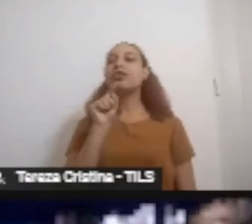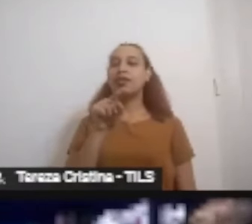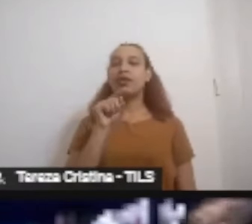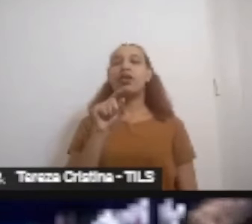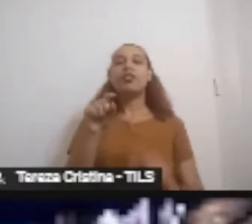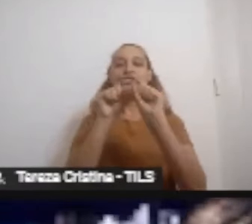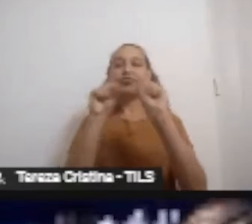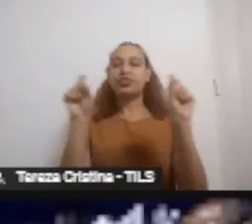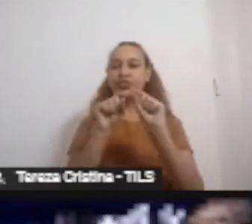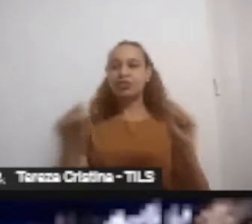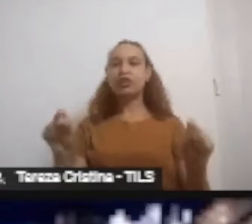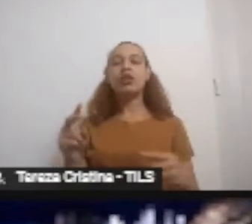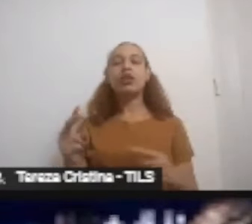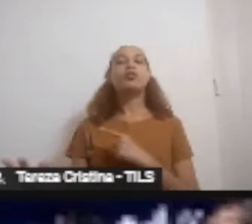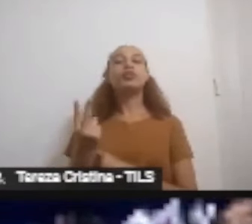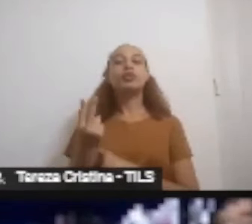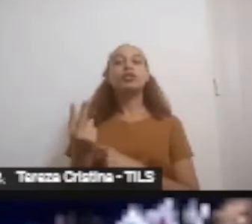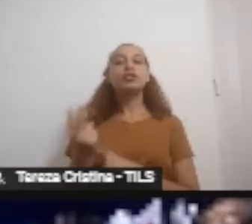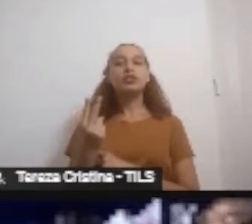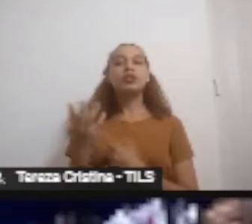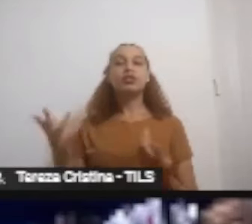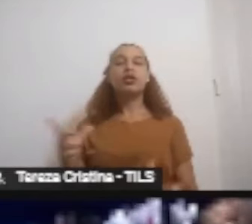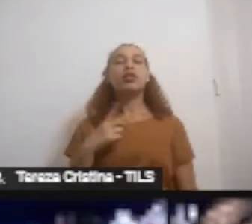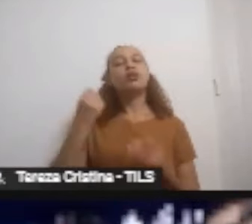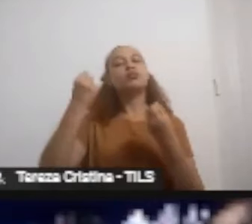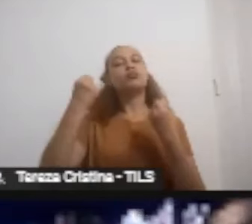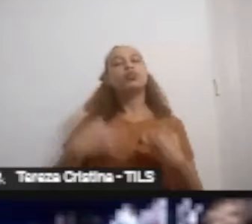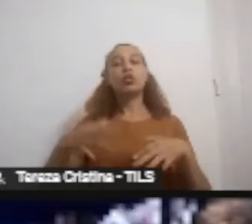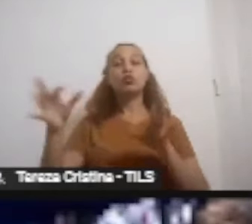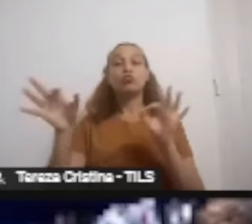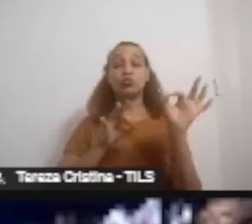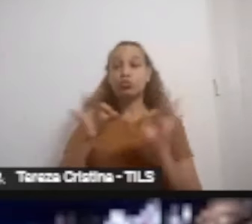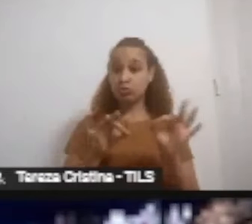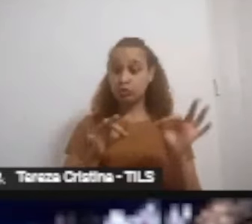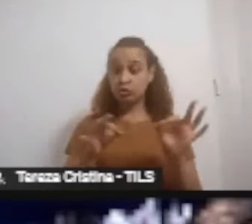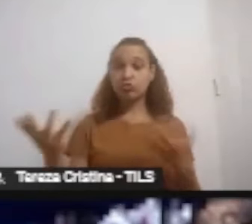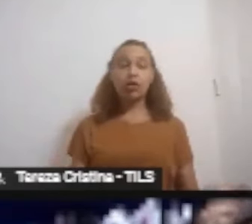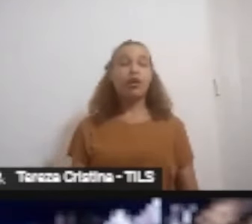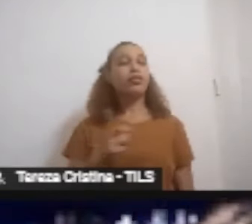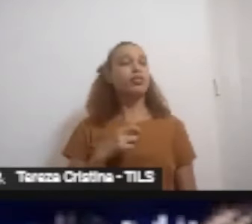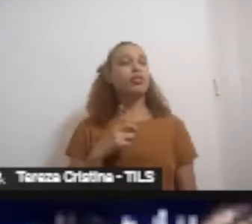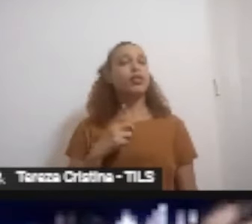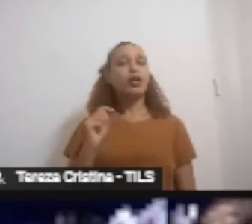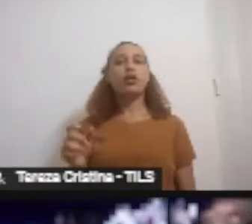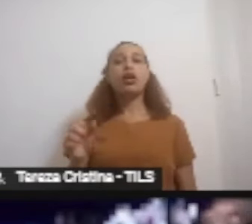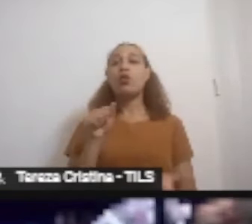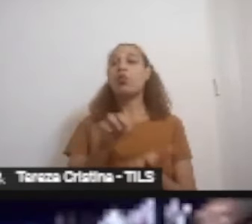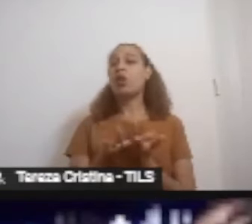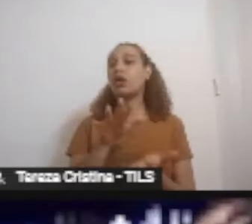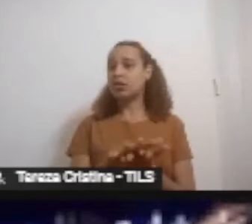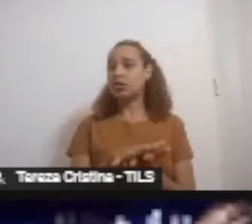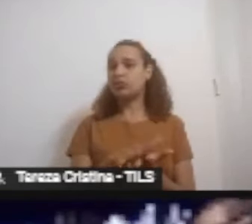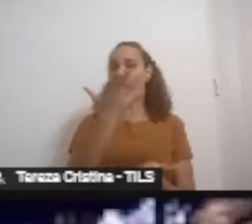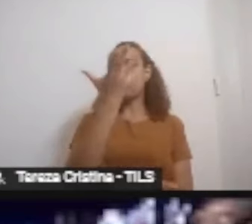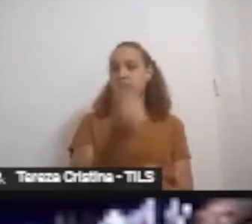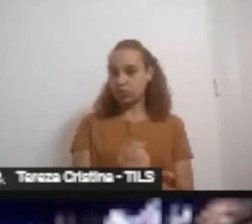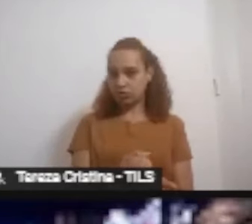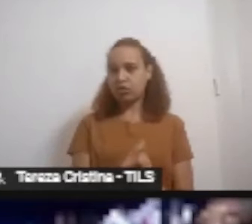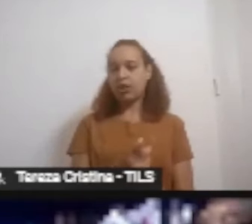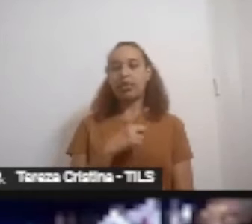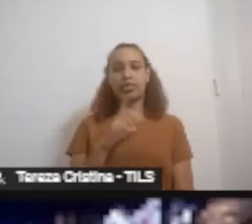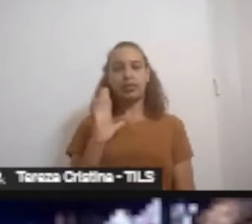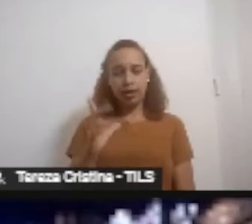tem a explicação do projeto, tem o arquivo para baixar, tem